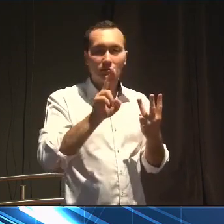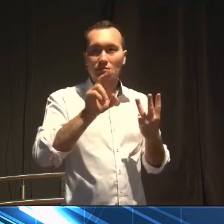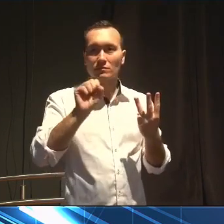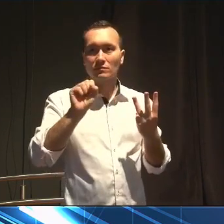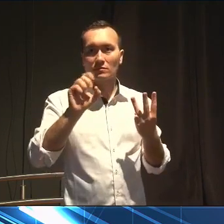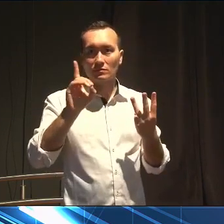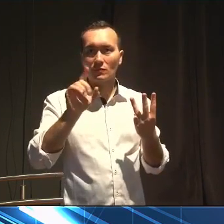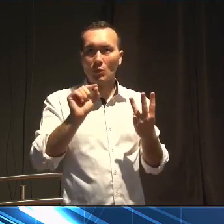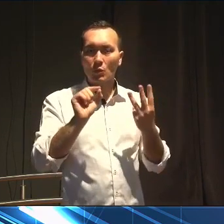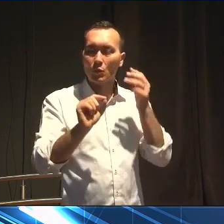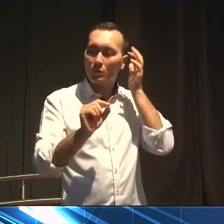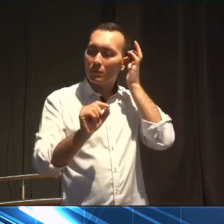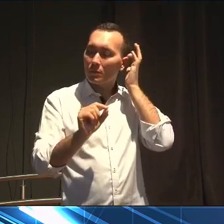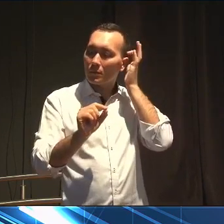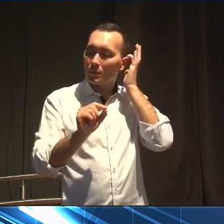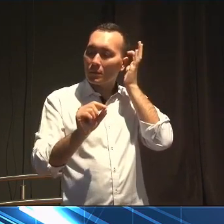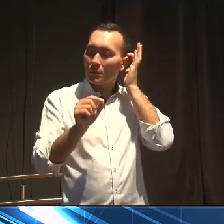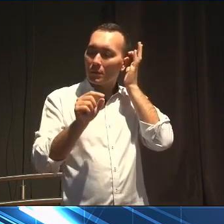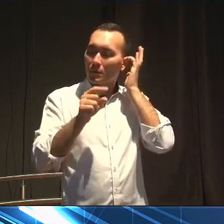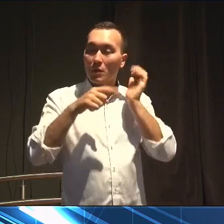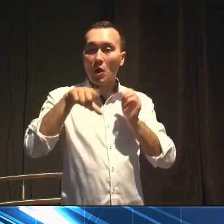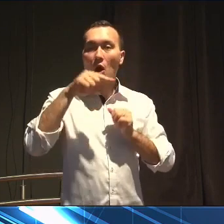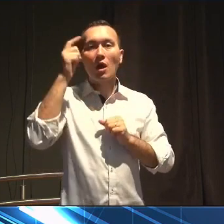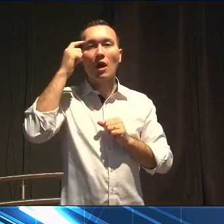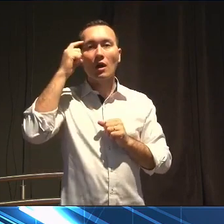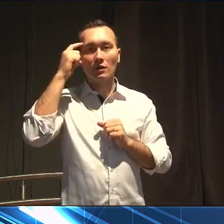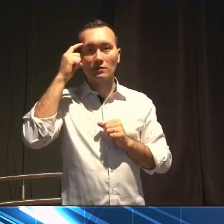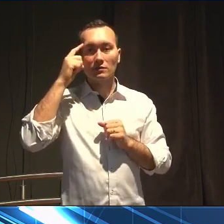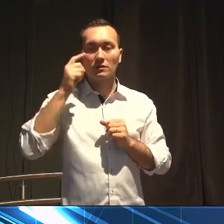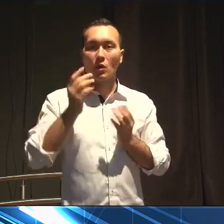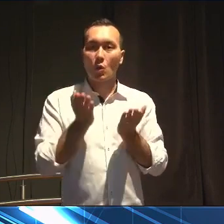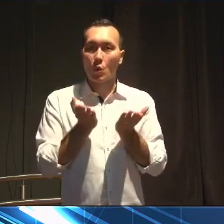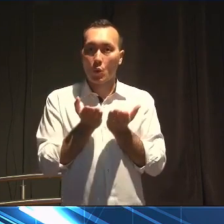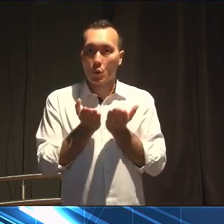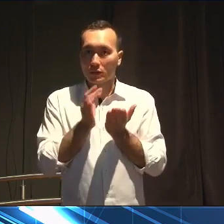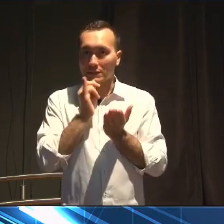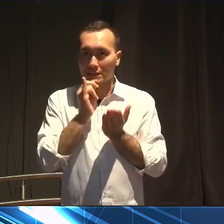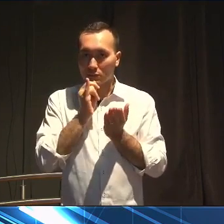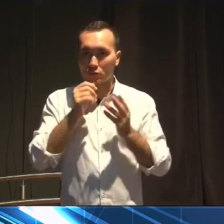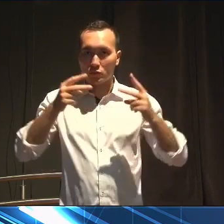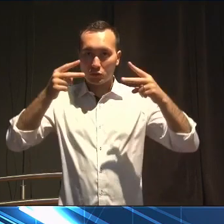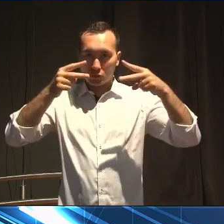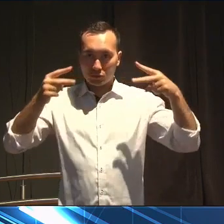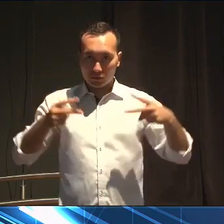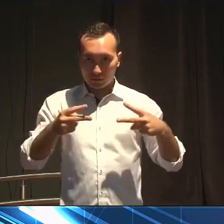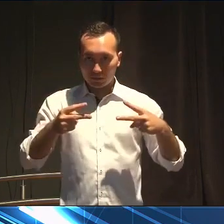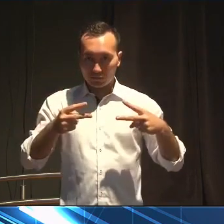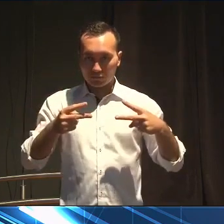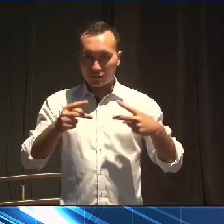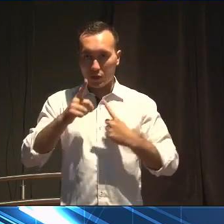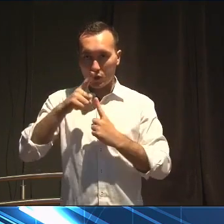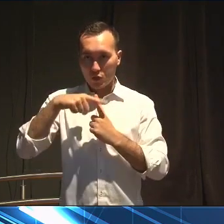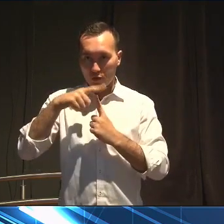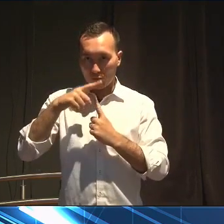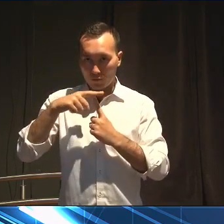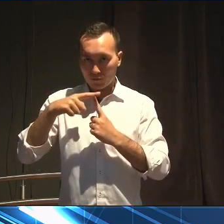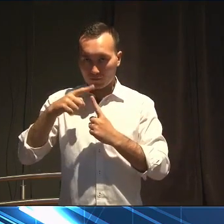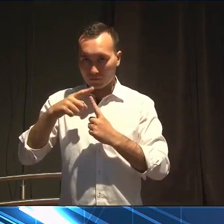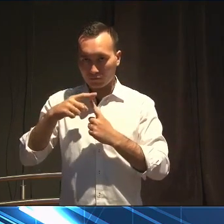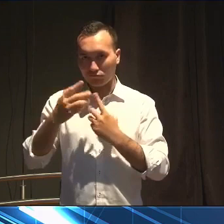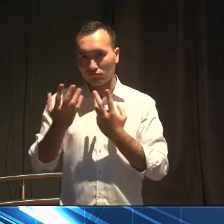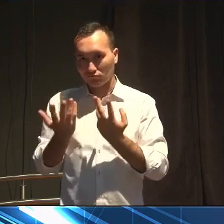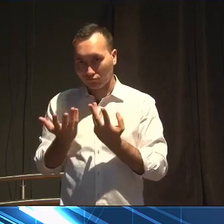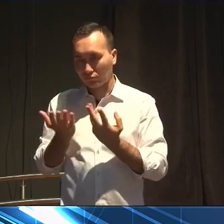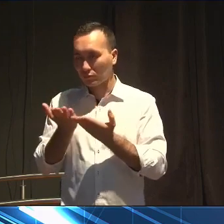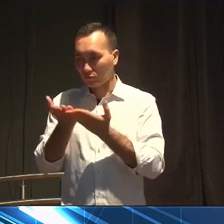NVIDIA que esse formato vai ser para o metaverso o que o HTML é para a web. É um formato de arquivo aberto, muitas empresas